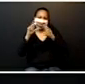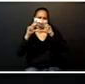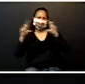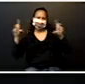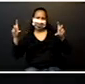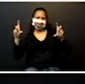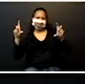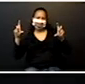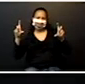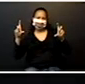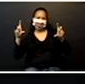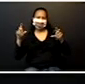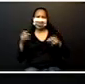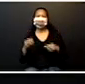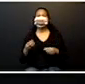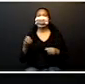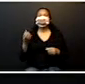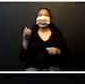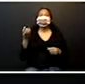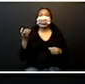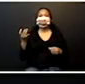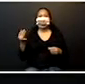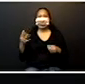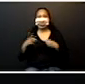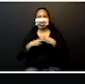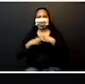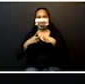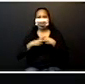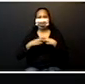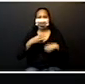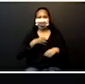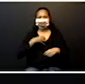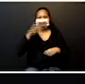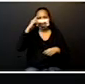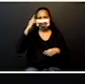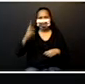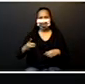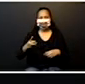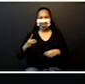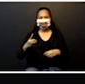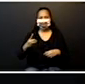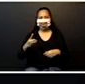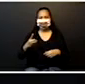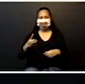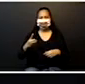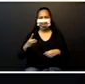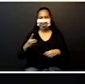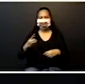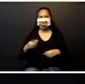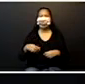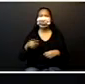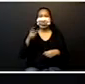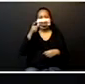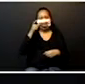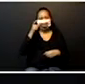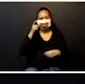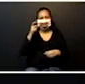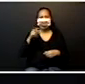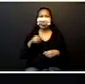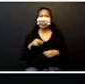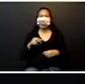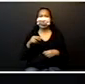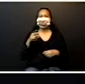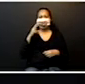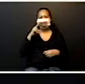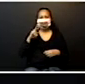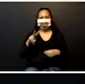da outra, olha quantos verbos no imperativo. Então, tá? Ficou o link aí, se você ficou curioso, tá certo?